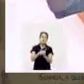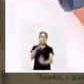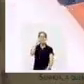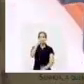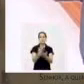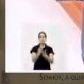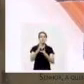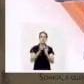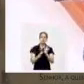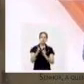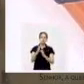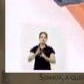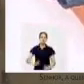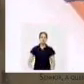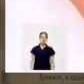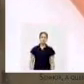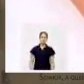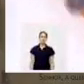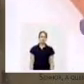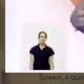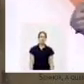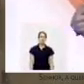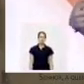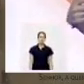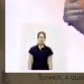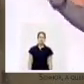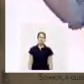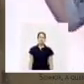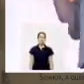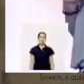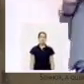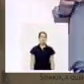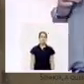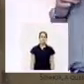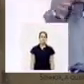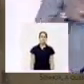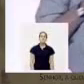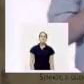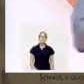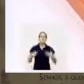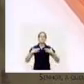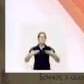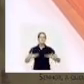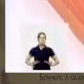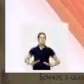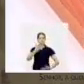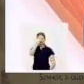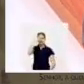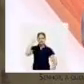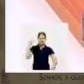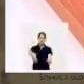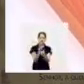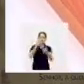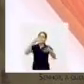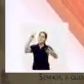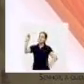Há uma associação natural entre o corpo humano e a glória de Deus. Não só no sentido de